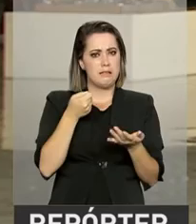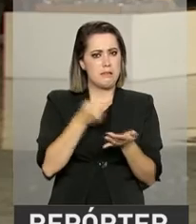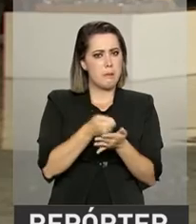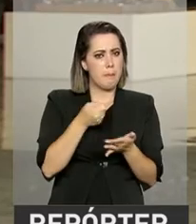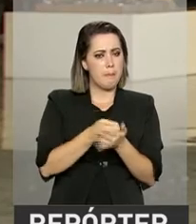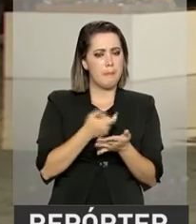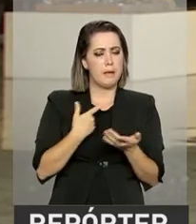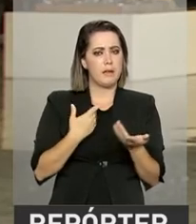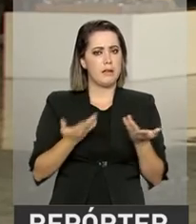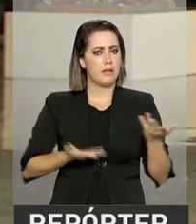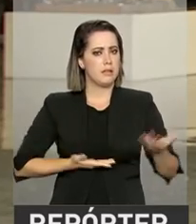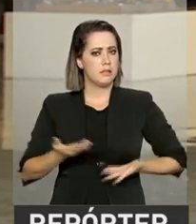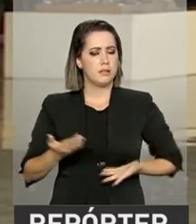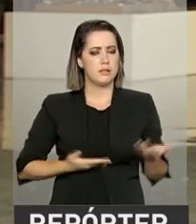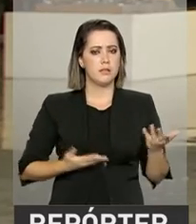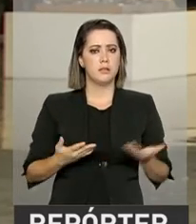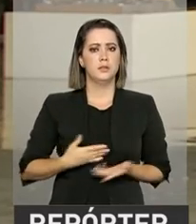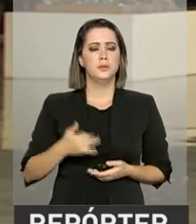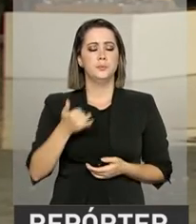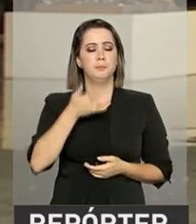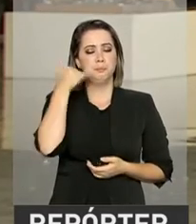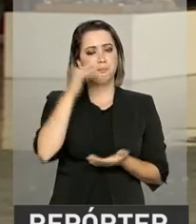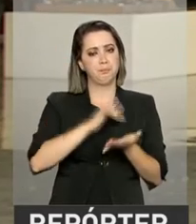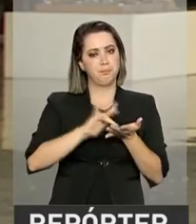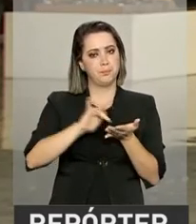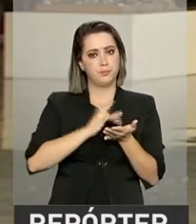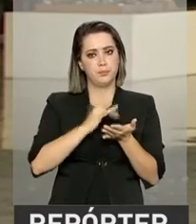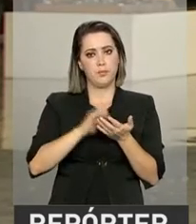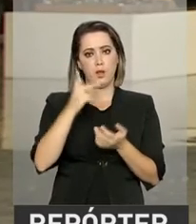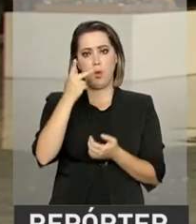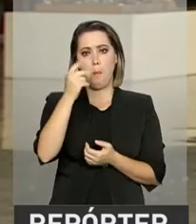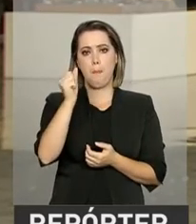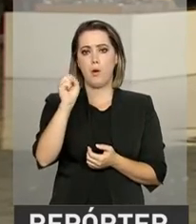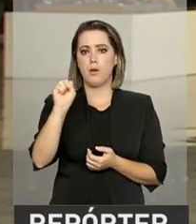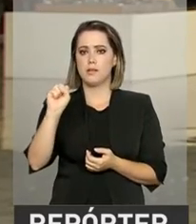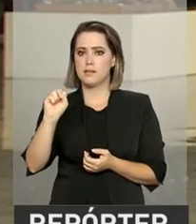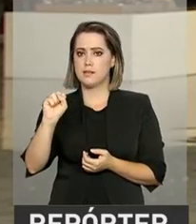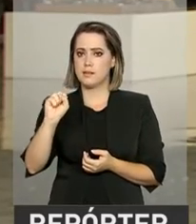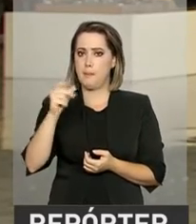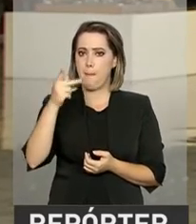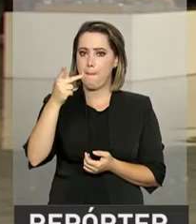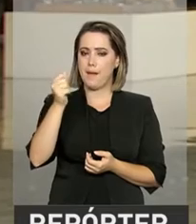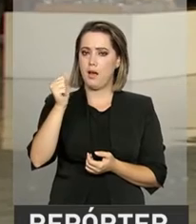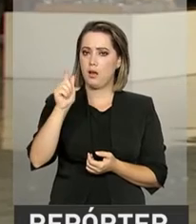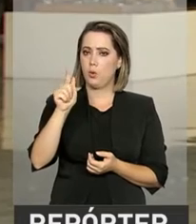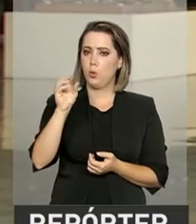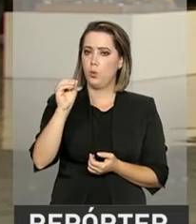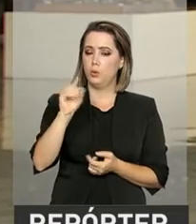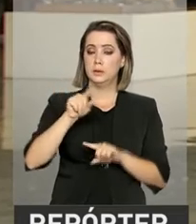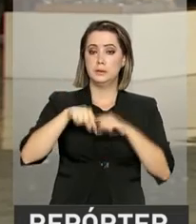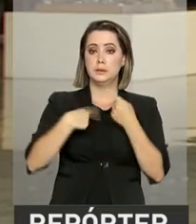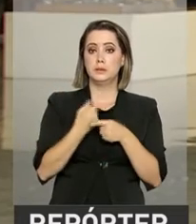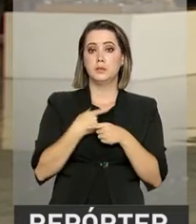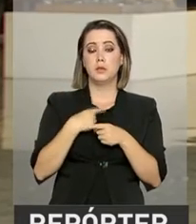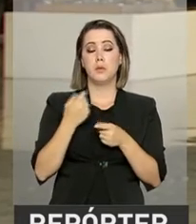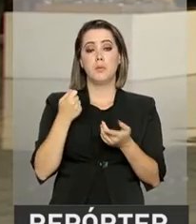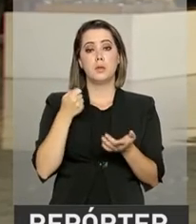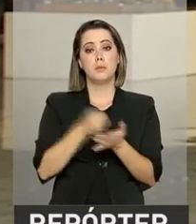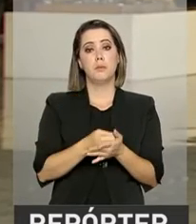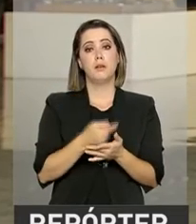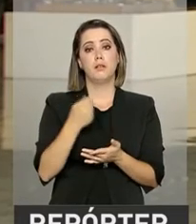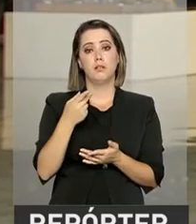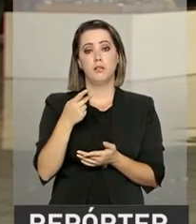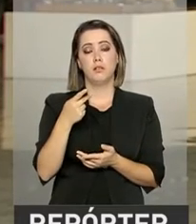com 51% das reclamações. Em seguida, vem as cobranças de tarifas de